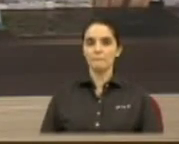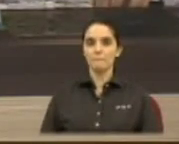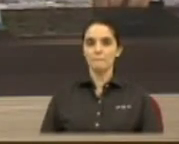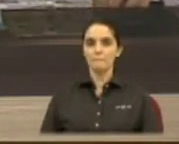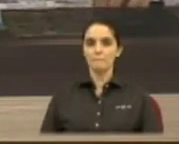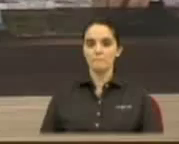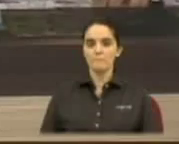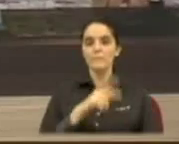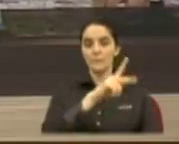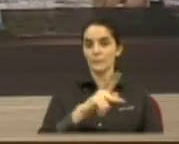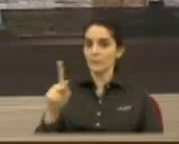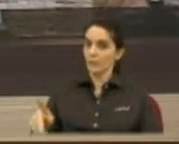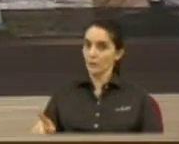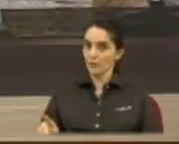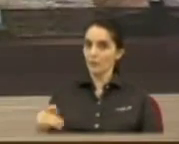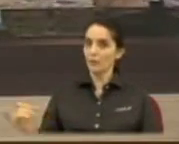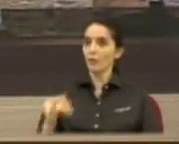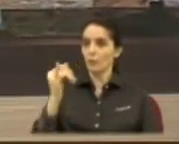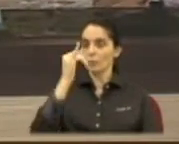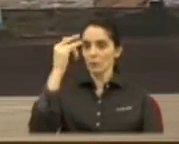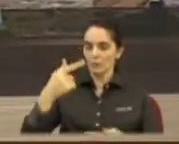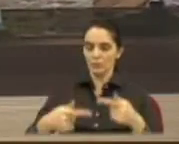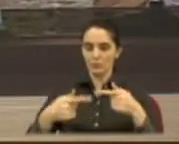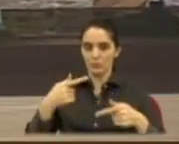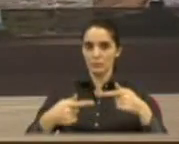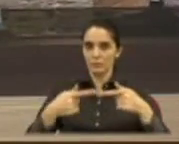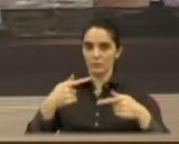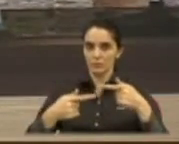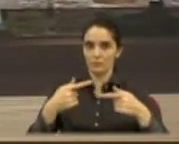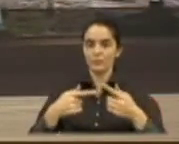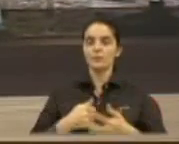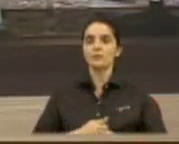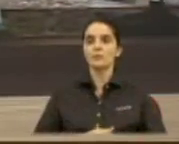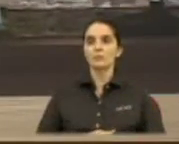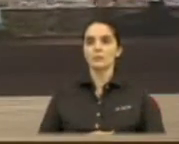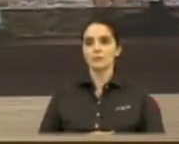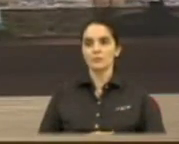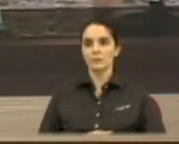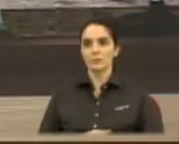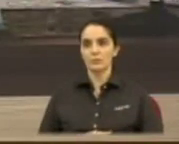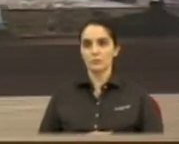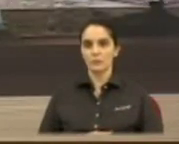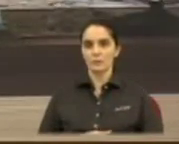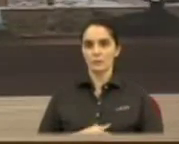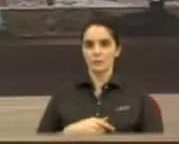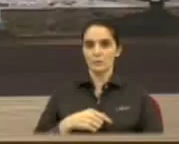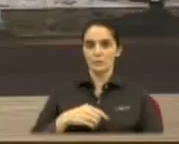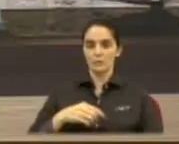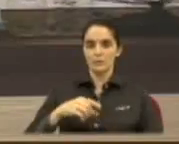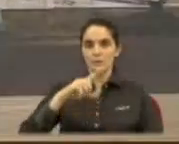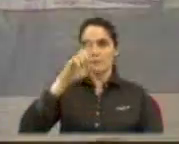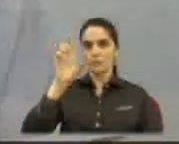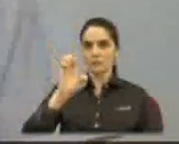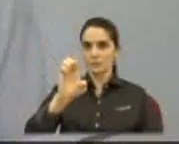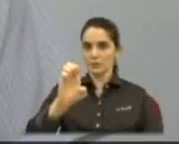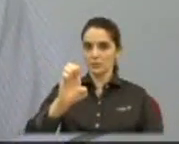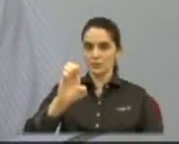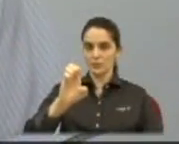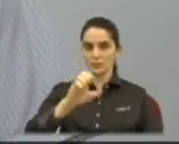é importante fazer o debate porque estava aqui nesse debate o vereador Zé Damires, vereadora